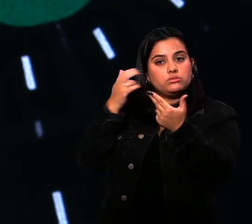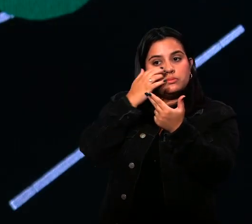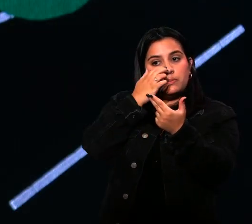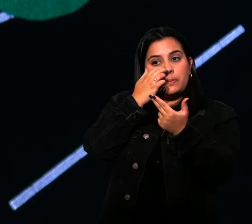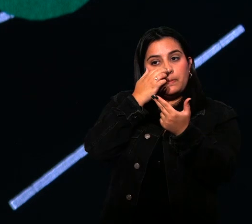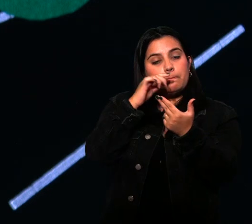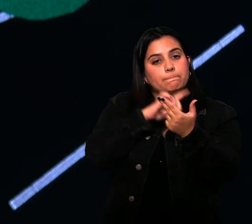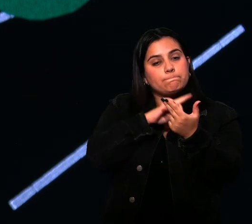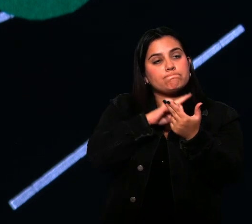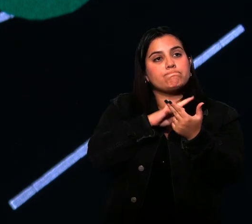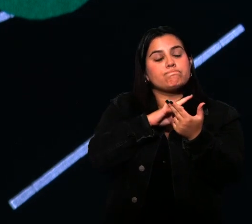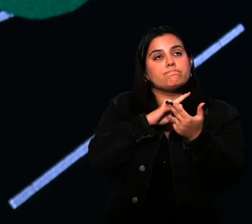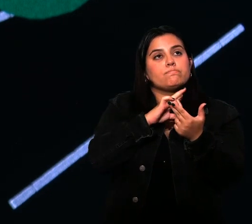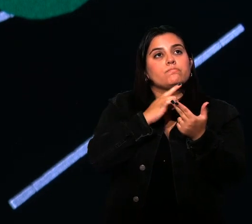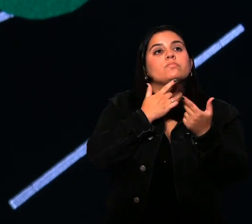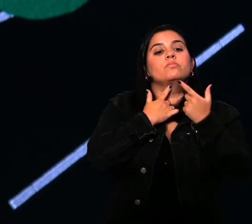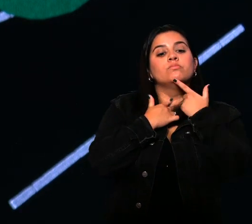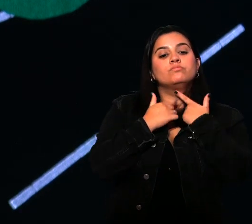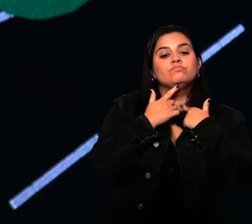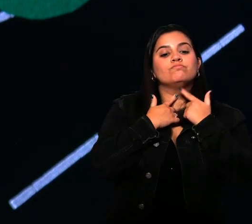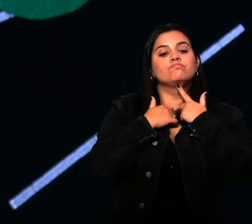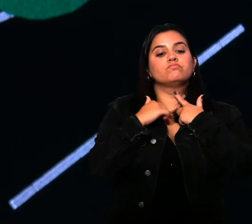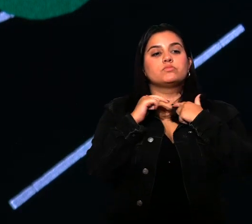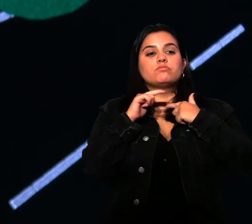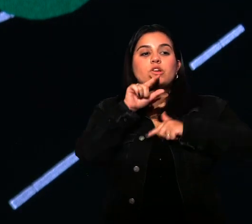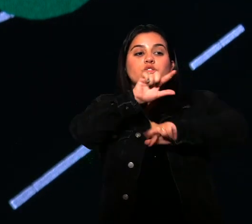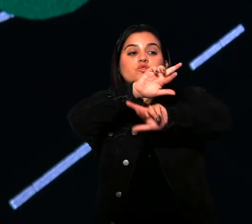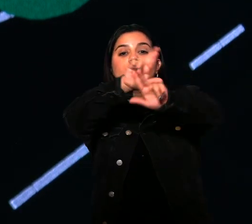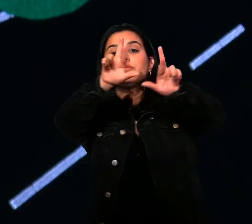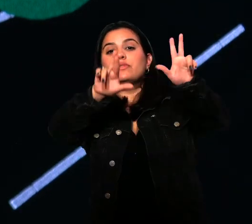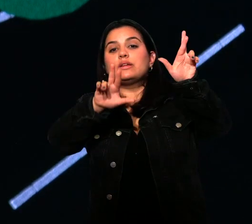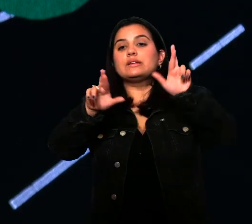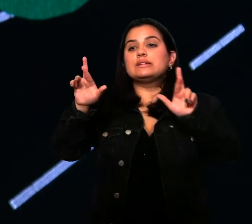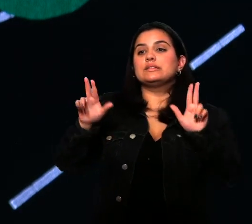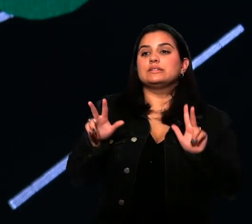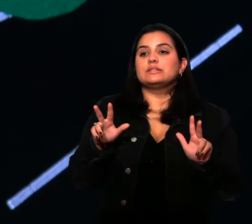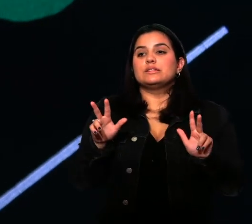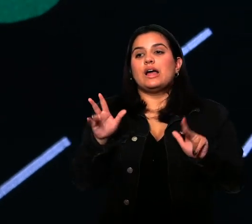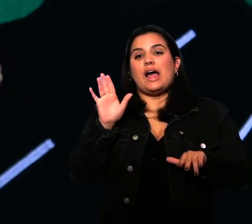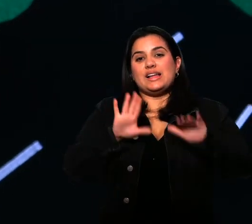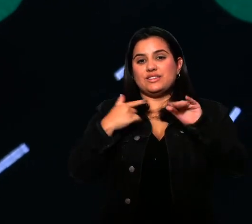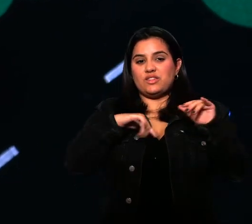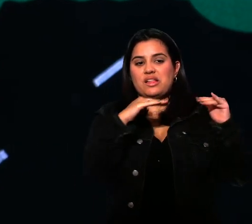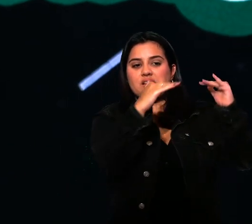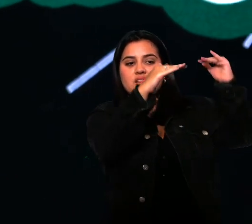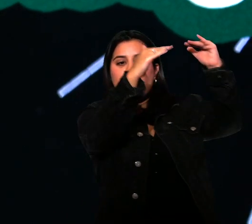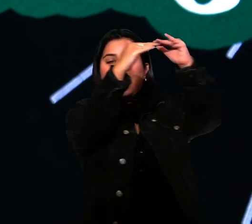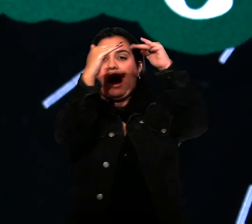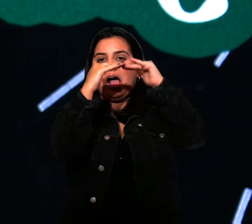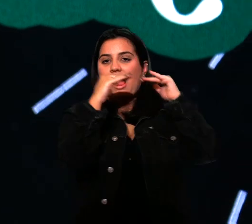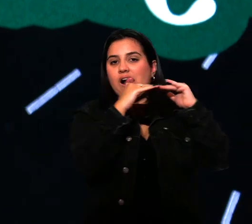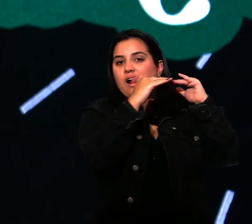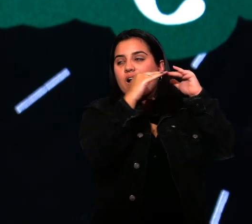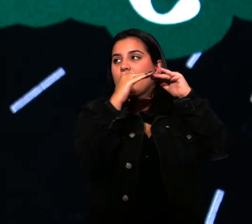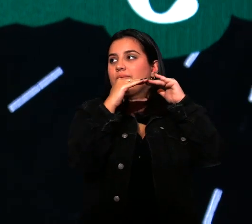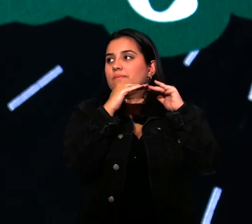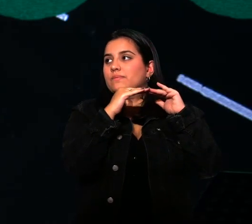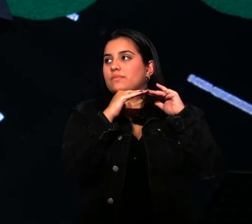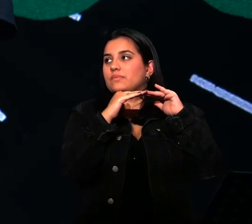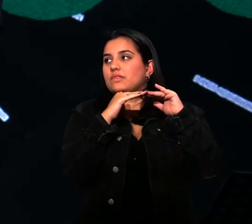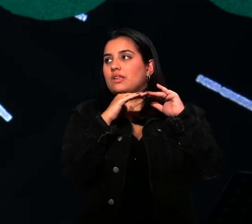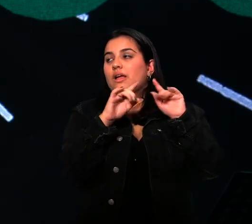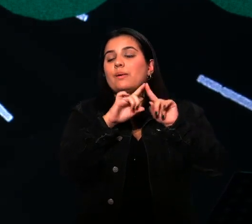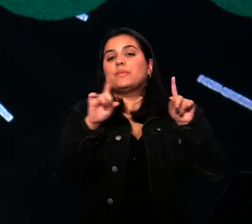em meio às nossas vontades, muitas vezes não conseguimos concordar em tudo, ou melhor, a gente não vai concordar em tudo,